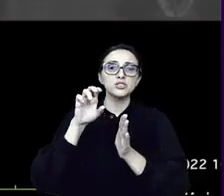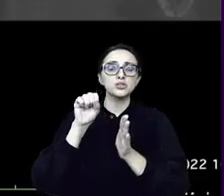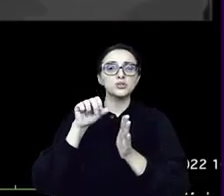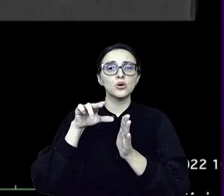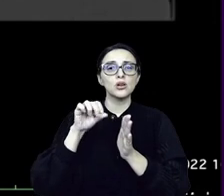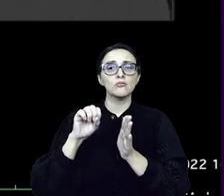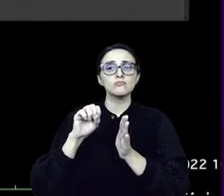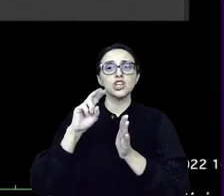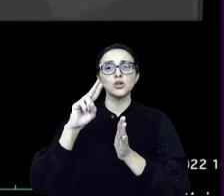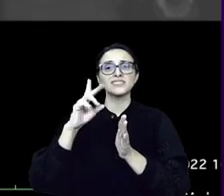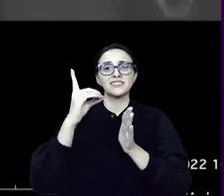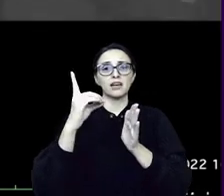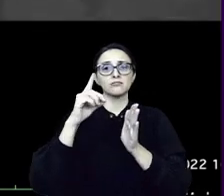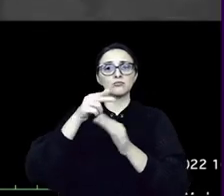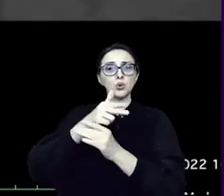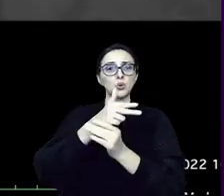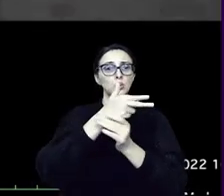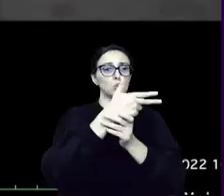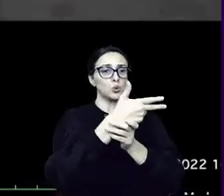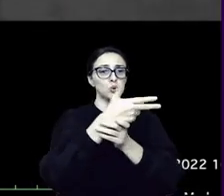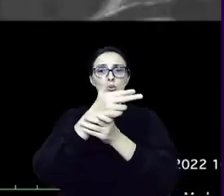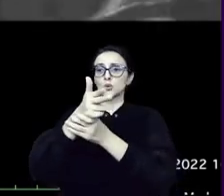Então, eu queria a opinião de todos vocês aí.